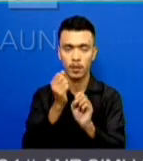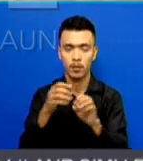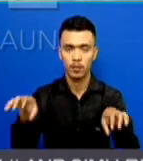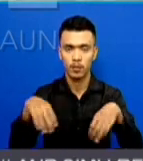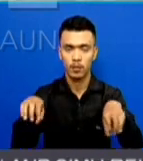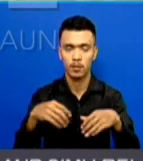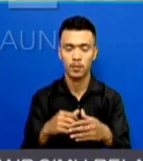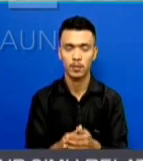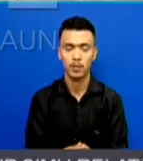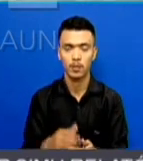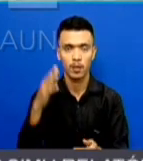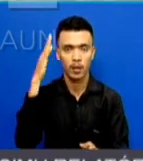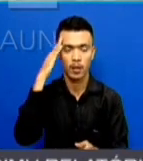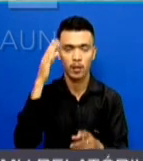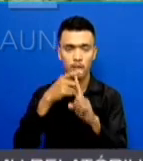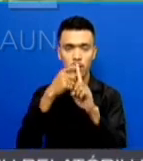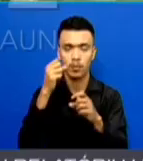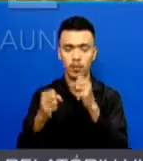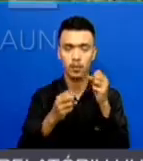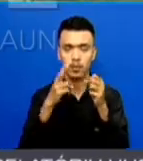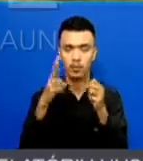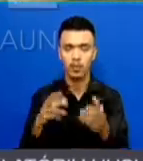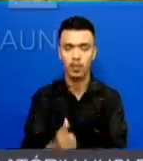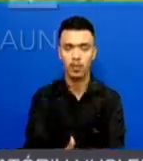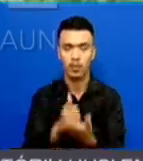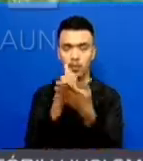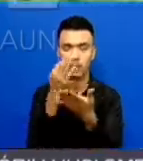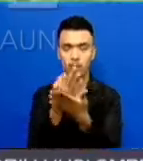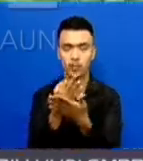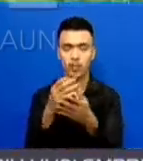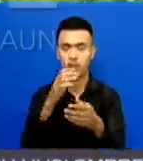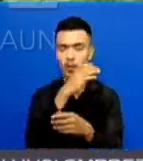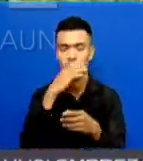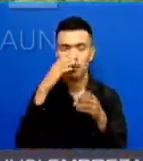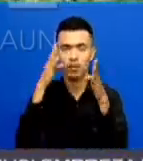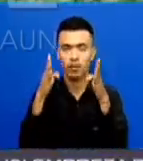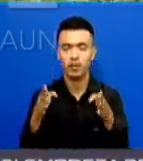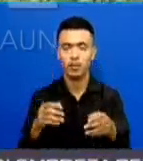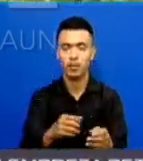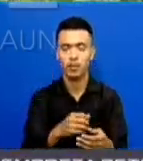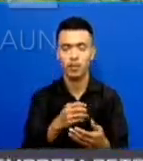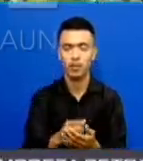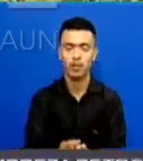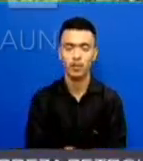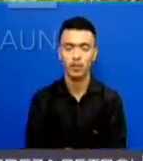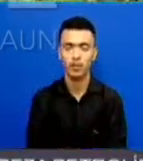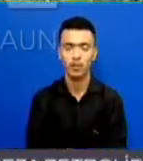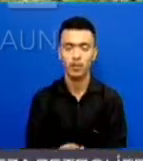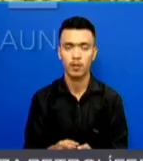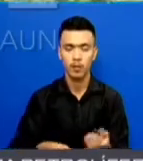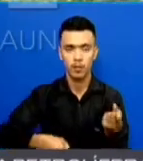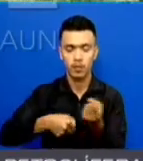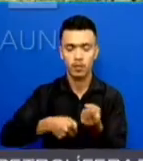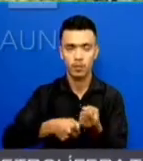posição no Hanoi Rus sociedade civil auto apoio subsídio para agricultor Odi incentiva, no